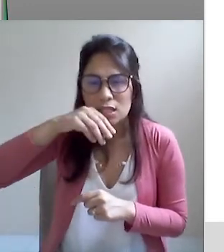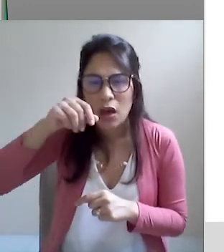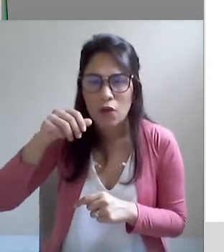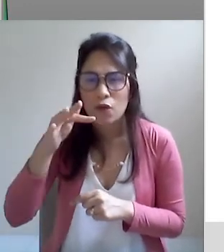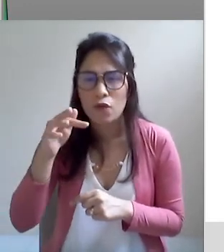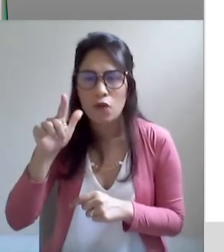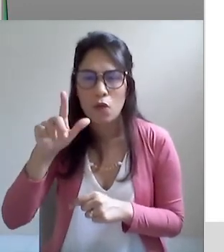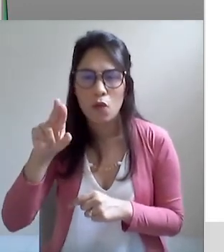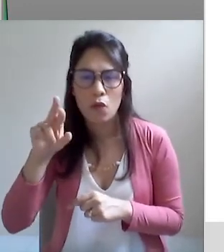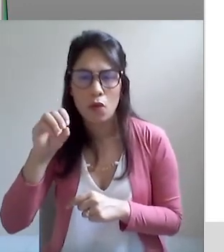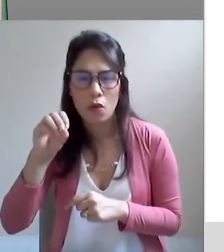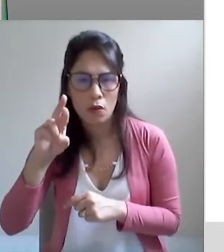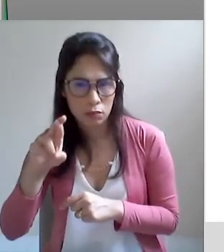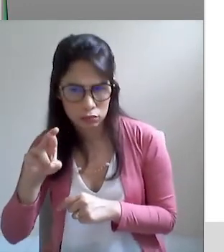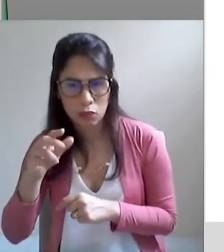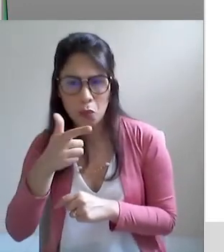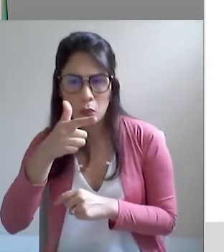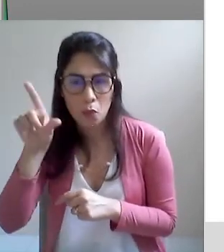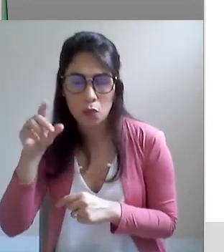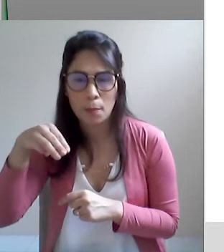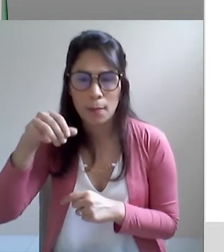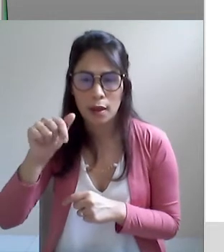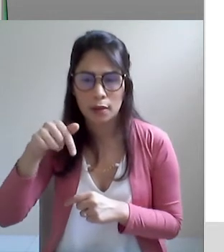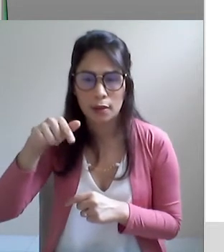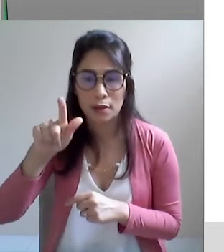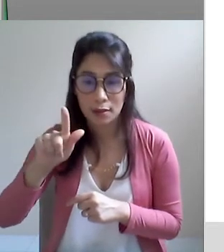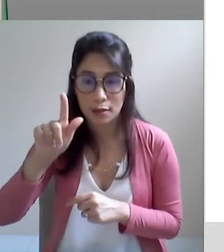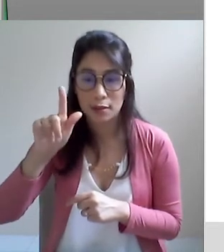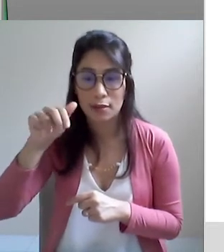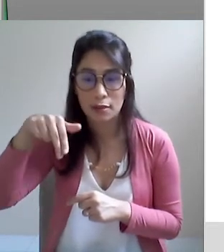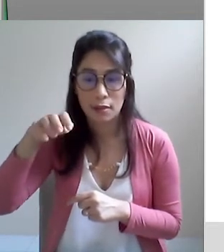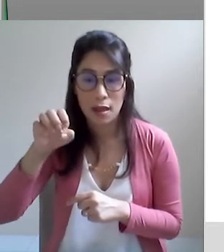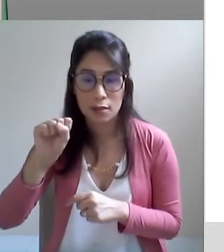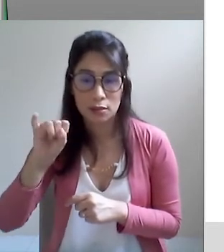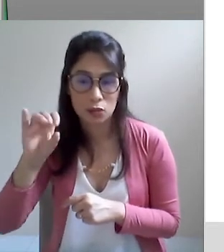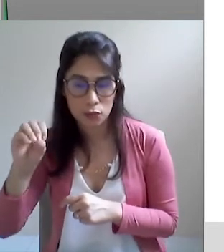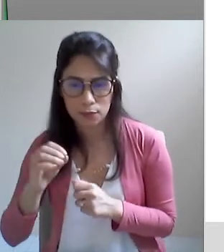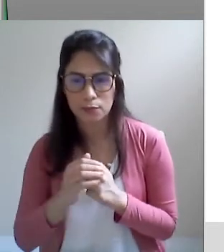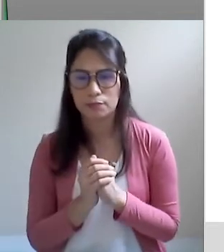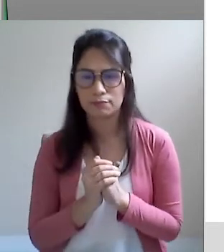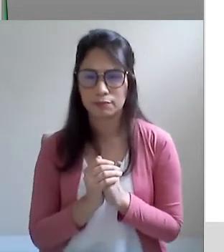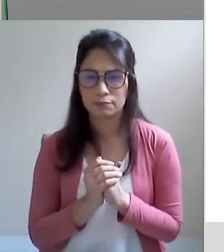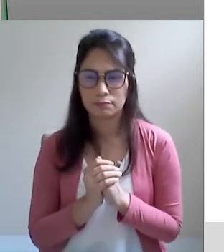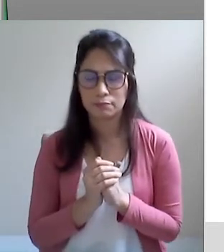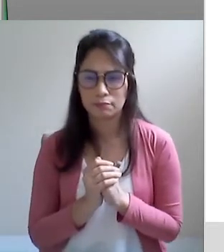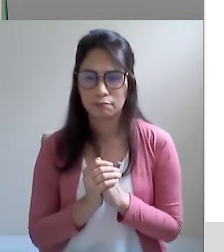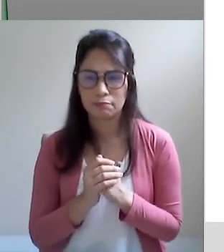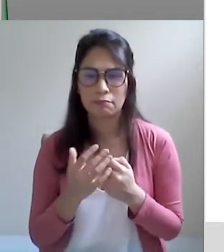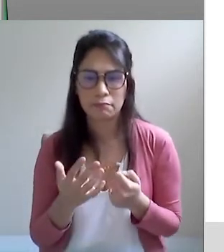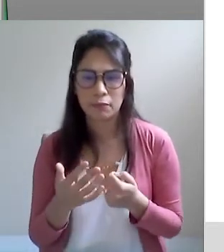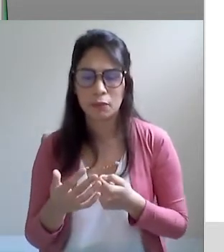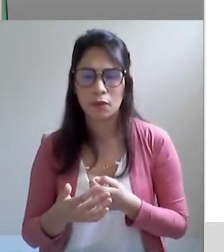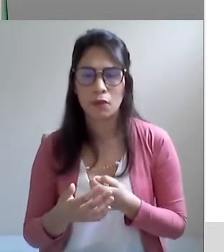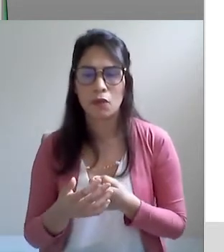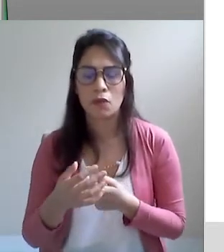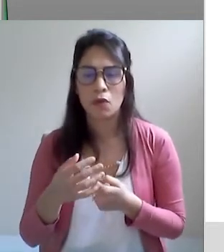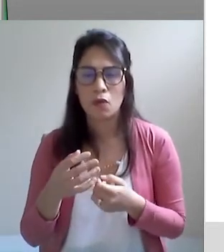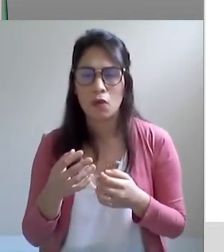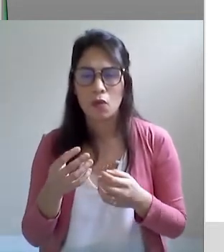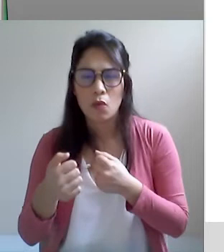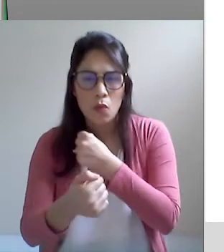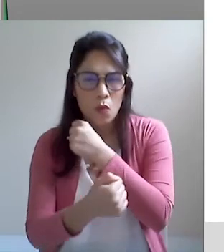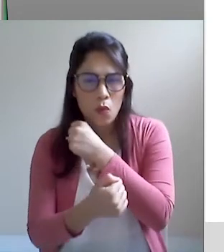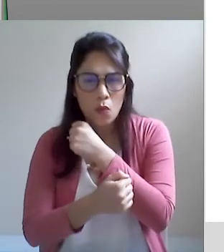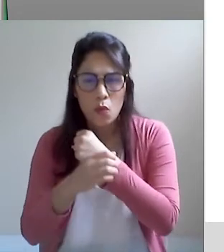hidroxiapatita, citratos, carbonatos, sais de flúor e magnésio. A ossificação fetal,